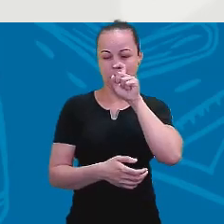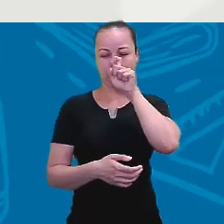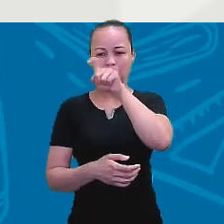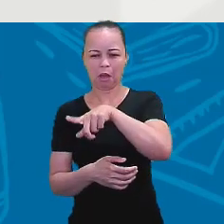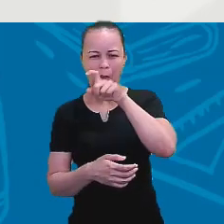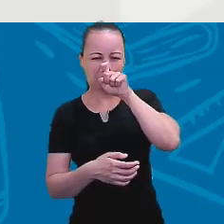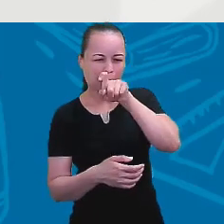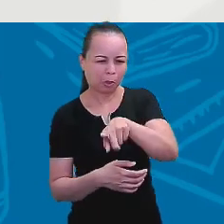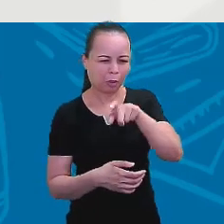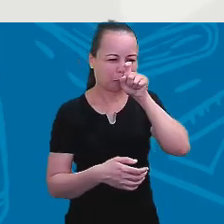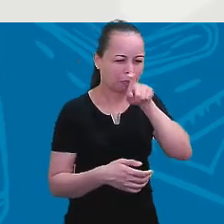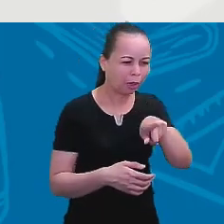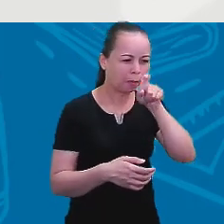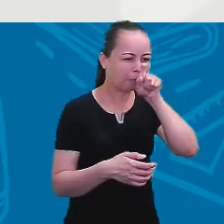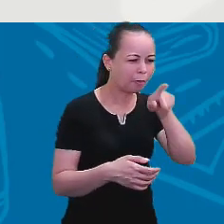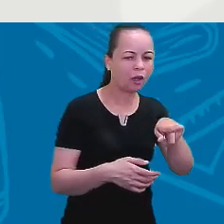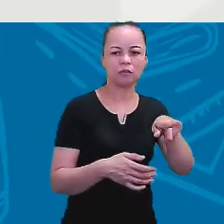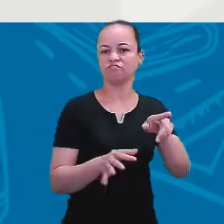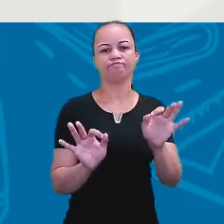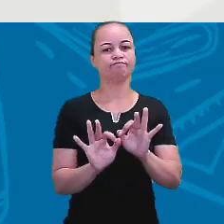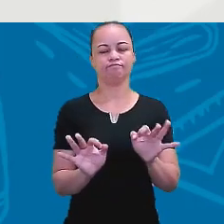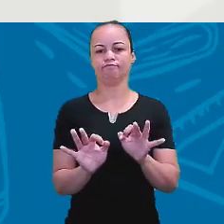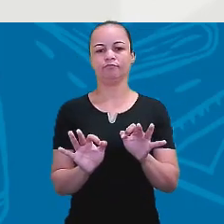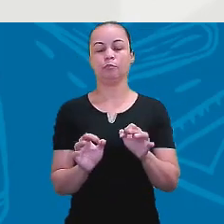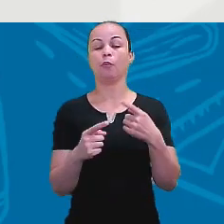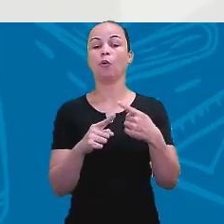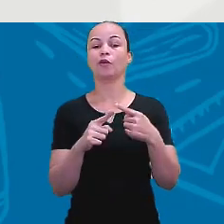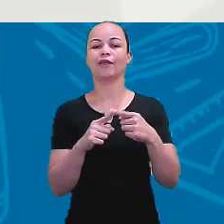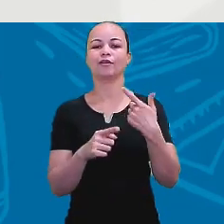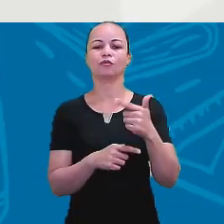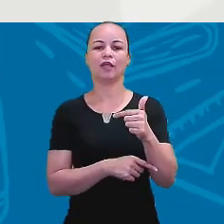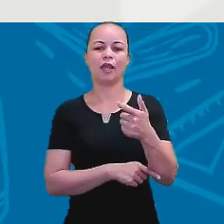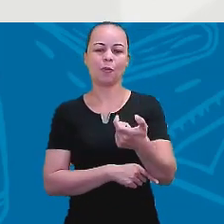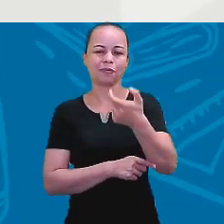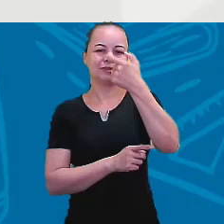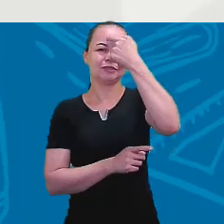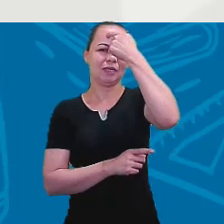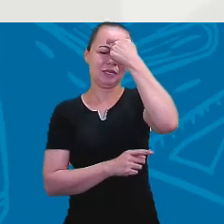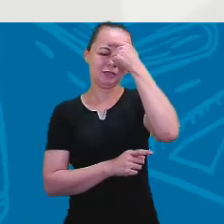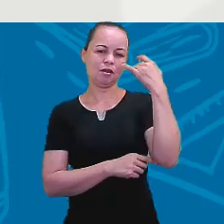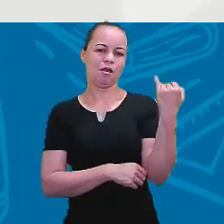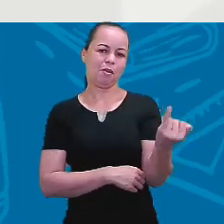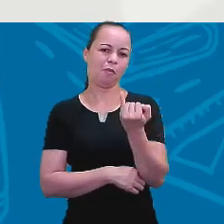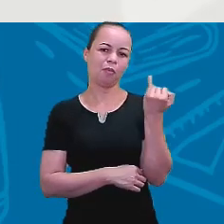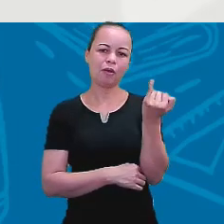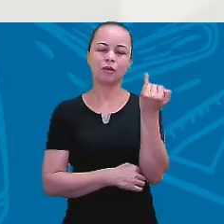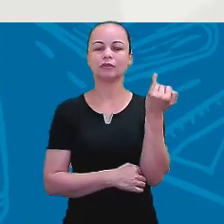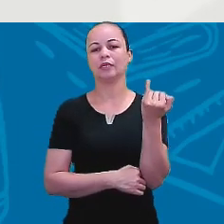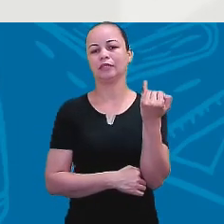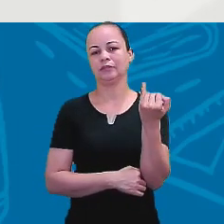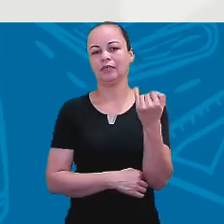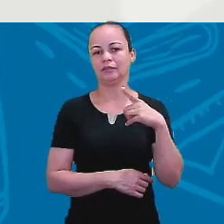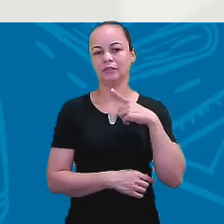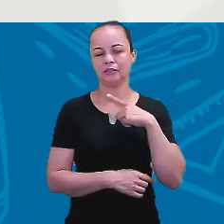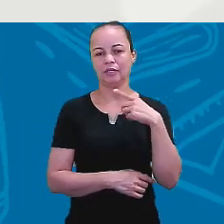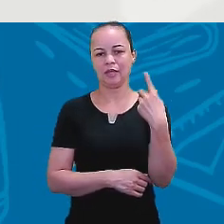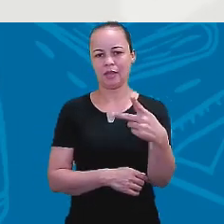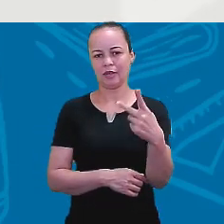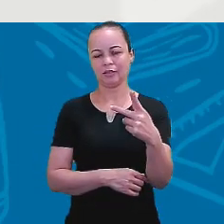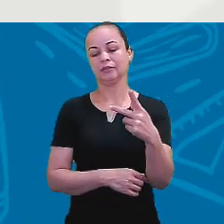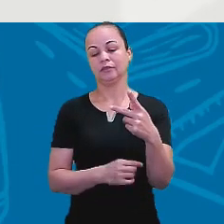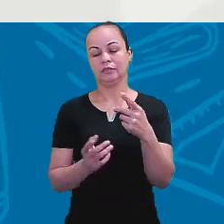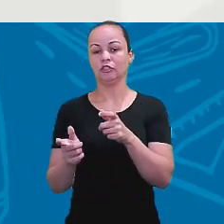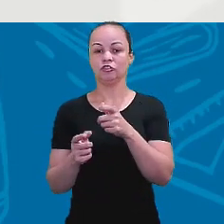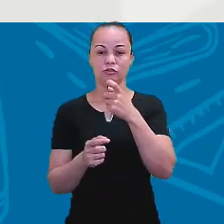essa consciência da importância de promovermos essa coleta seletiva, tá certo?